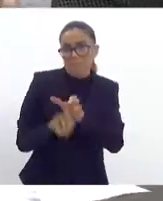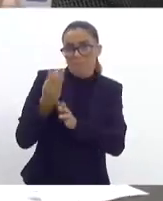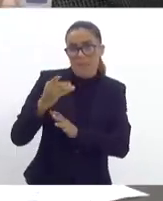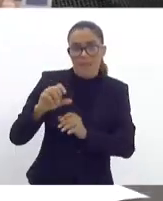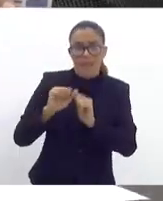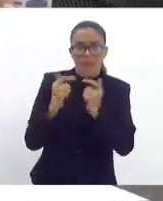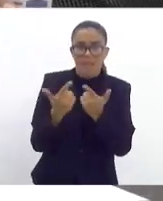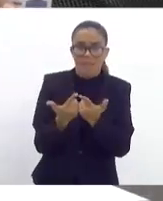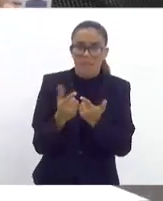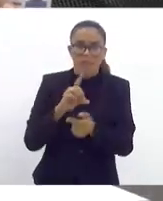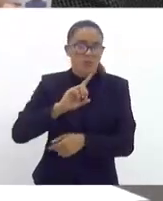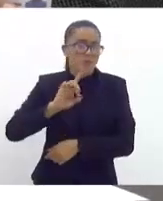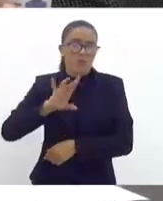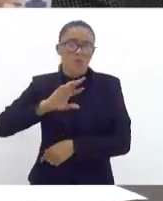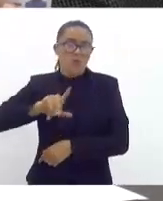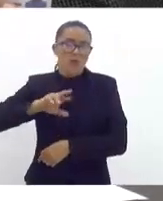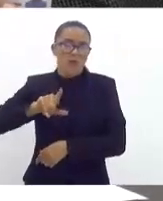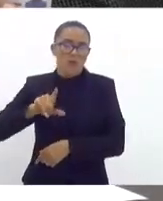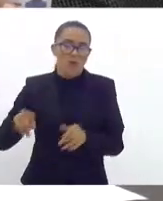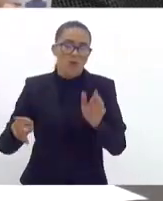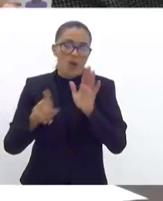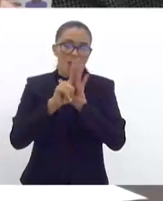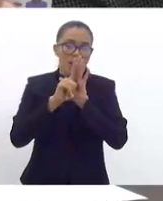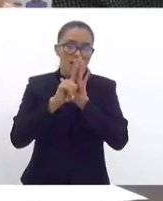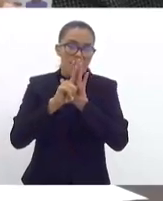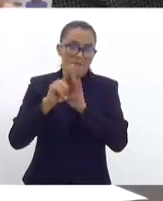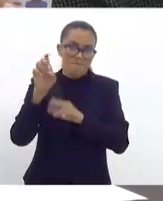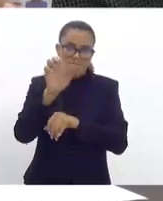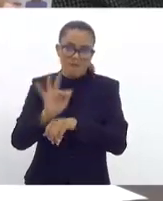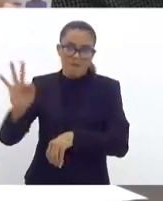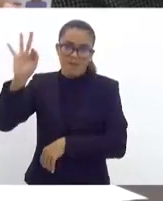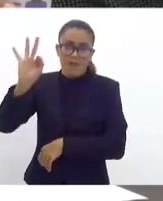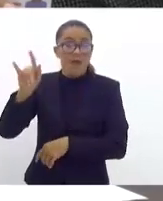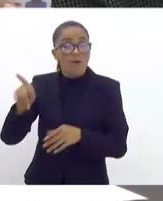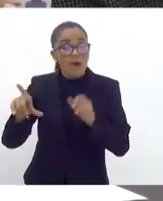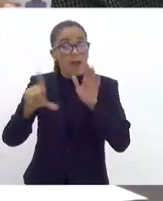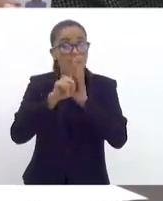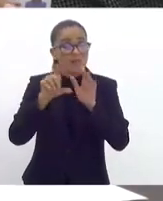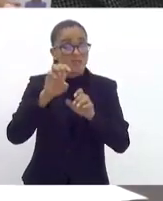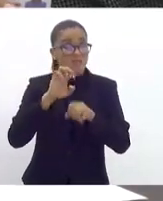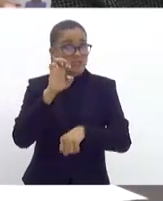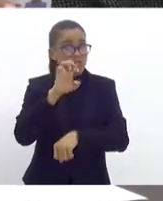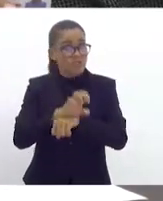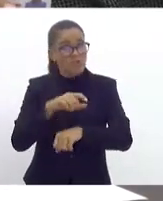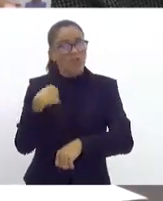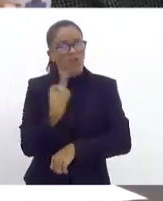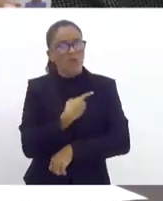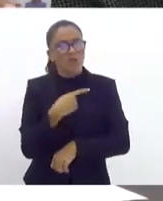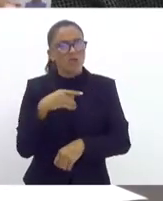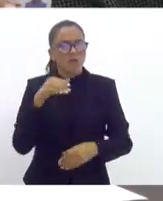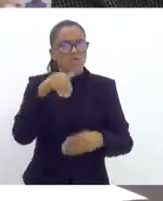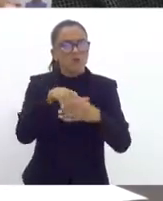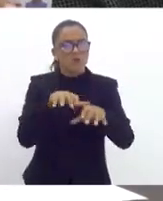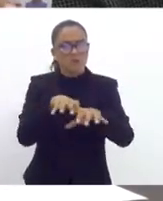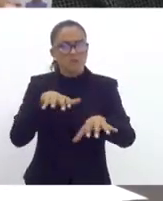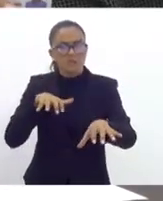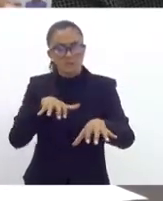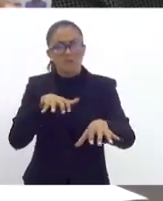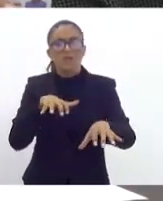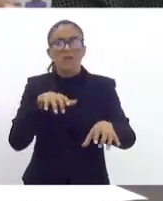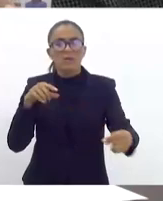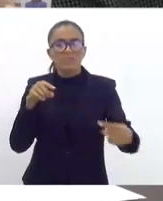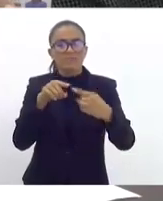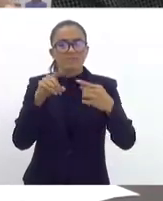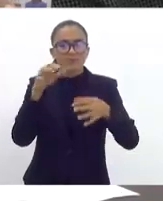federal que que ele tá mexendo Ele tá mexendo numa lei estadual e dessa forma o nosso voto em separado pela